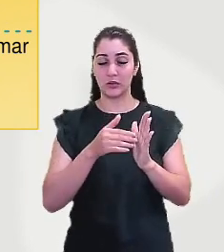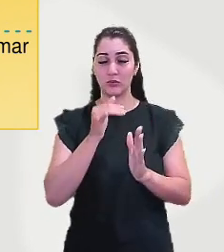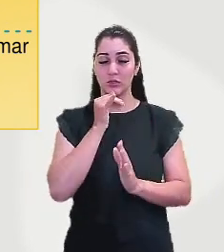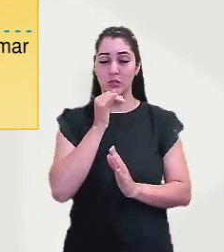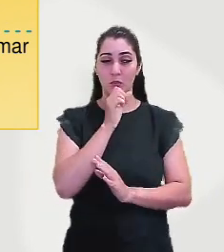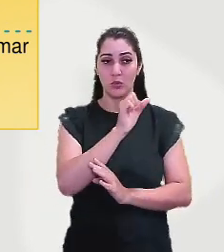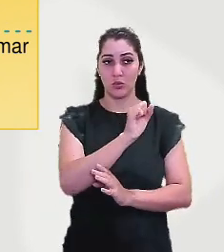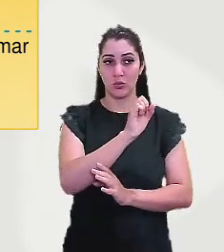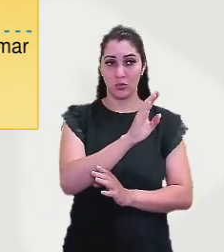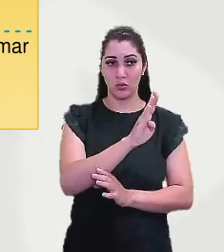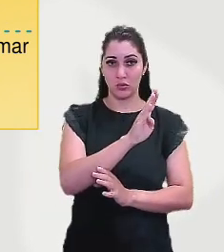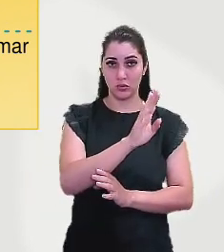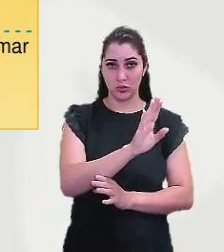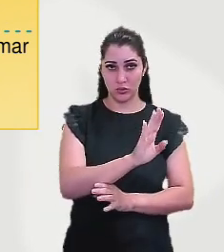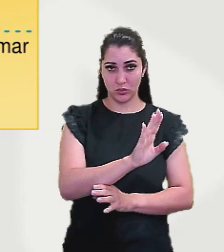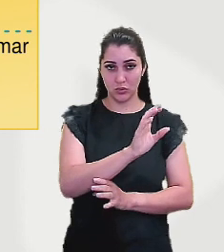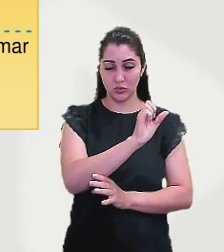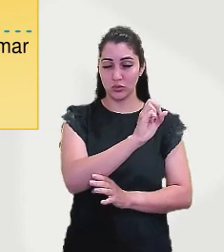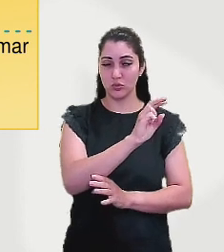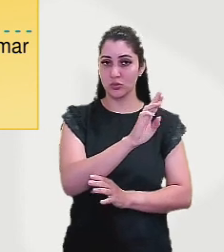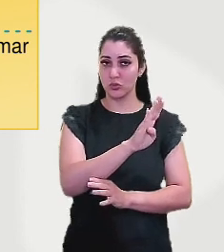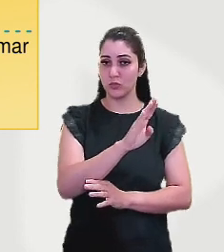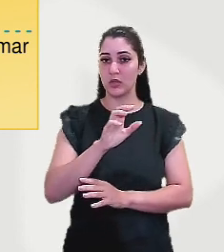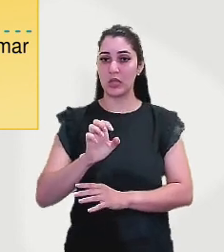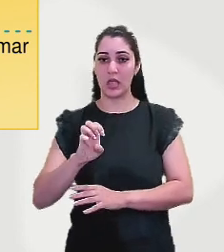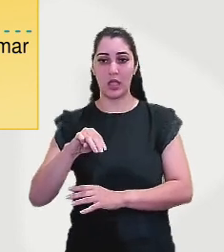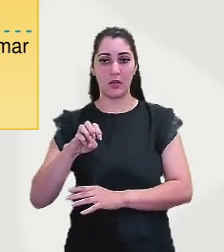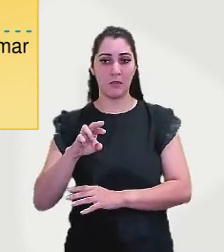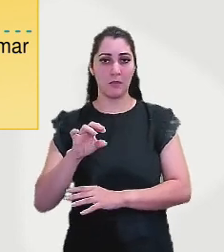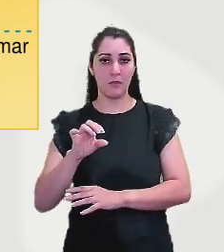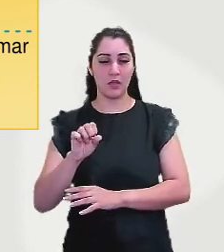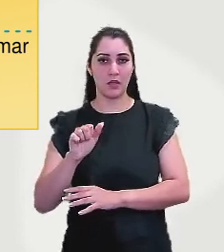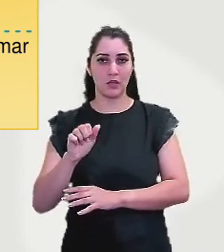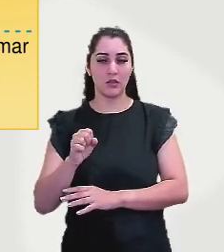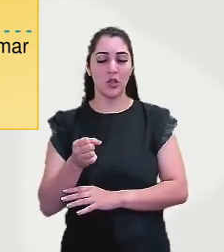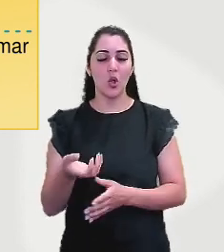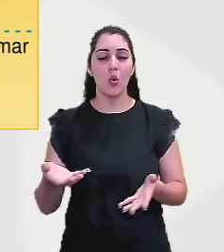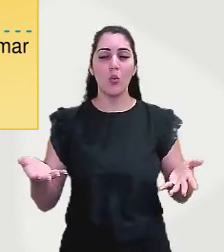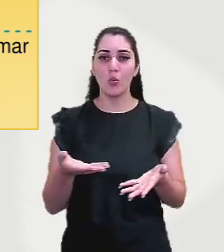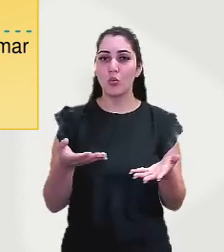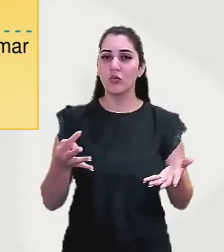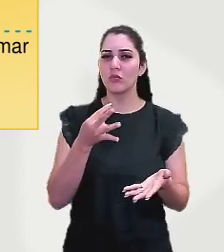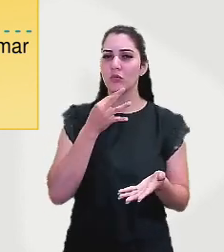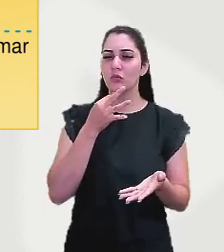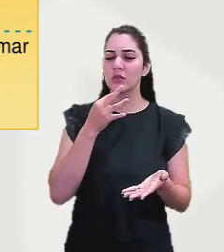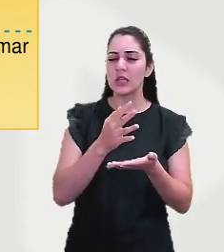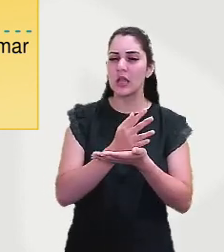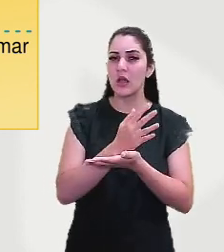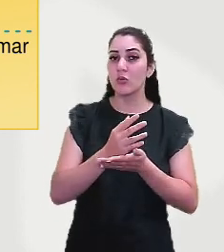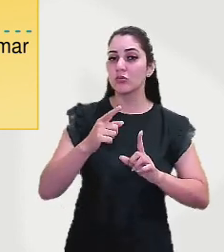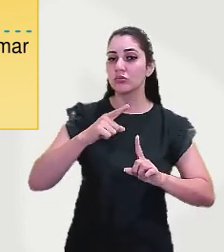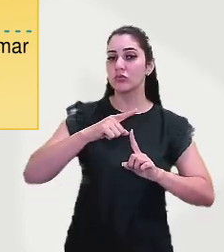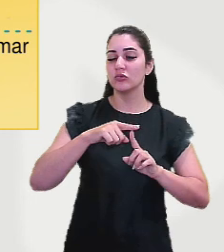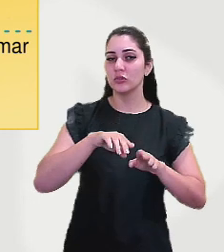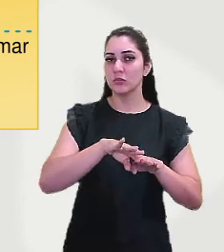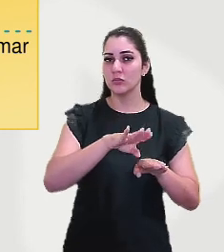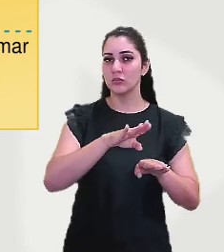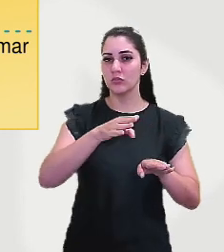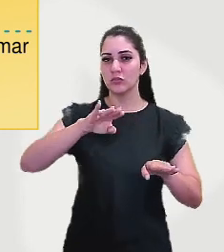emersas. E nós vamos conhecer hoje algumas formas de relevo, né? Relevo que também resulta de